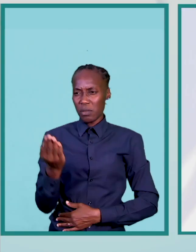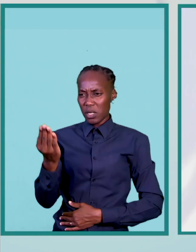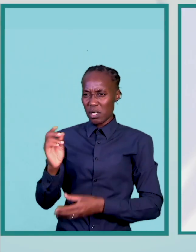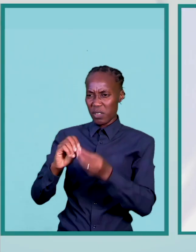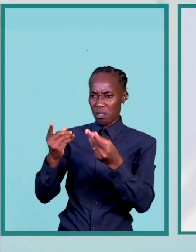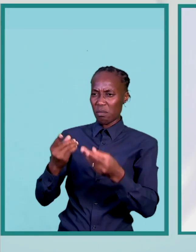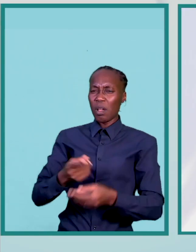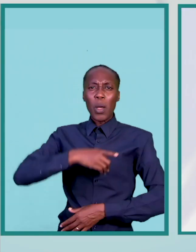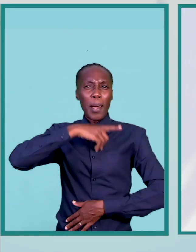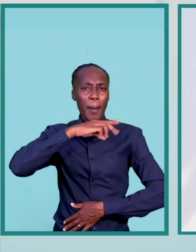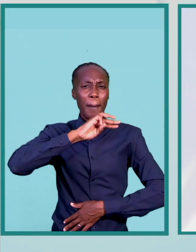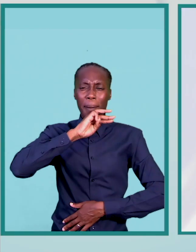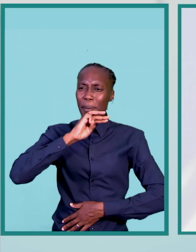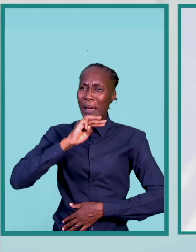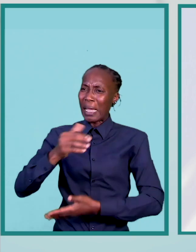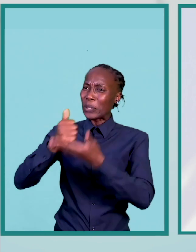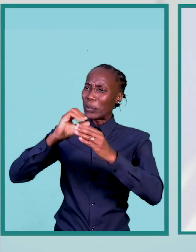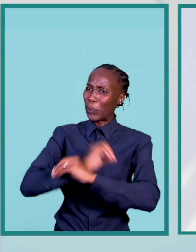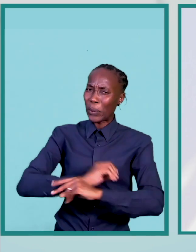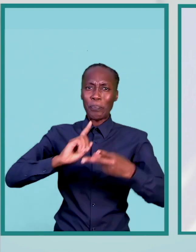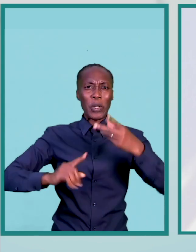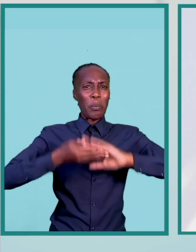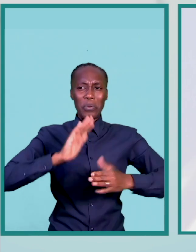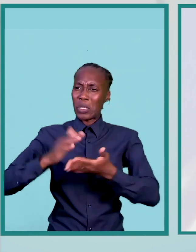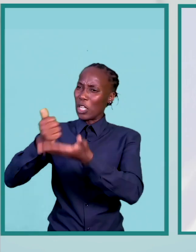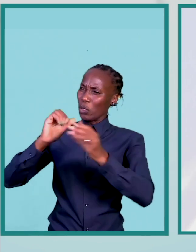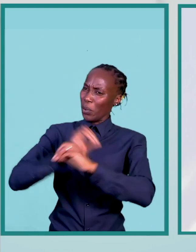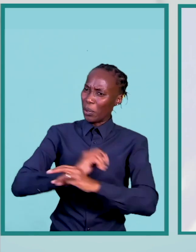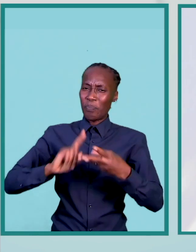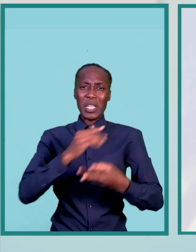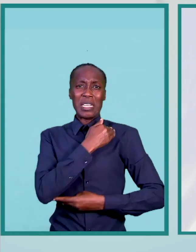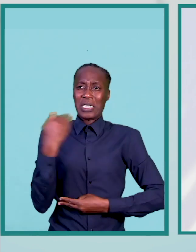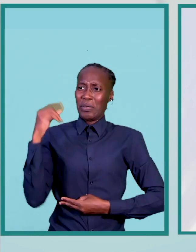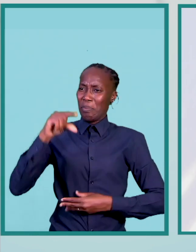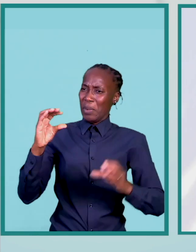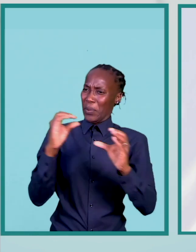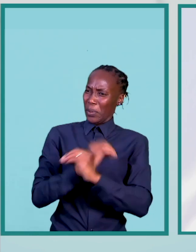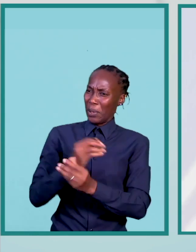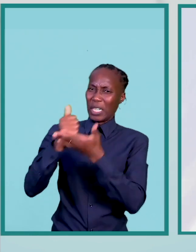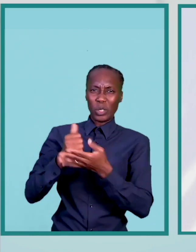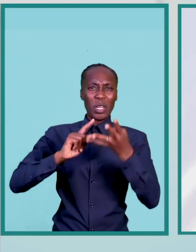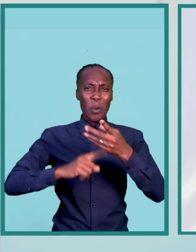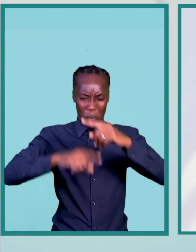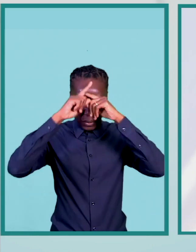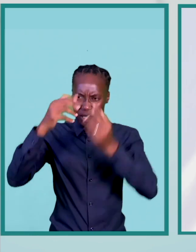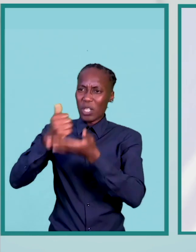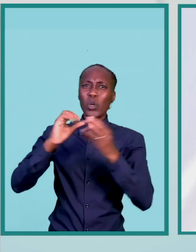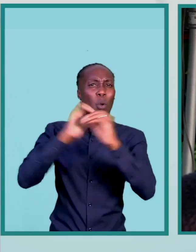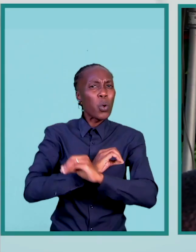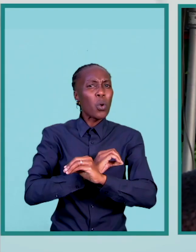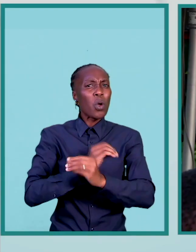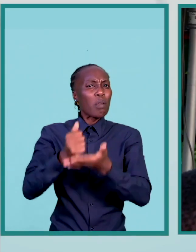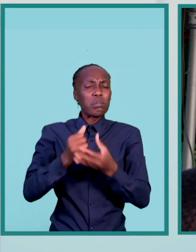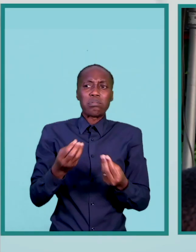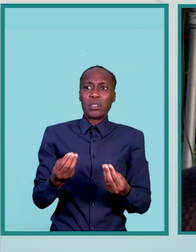Bíblia? Pai não tomou atenção, professor não tomou atenção, o chefe do quarteirão, chefe do bar não tomou atenção, a polícia não está lá perto. A Bíblia ia